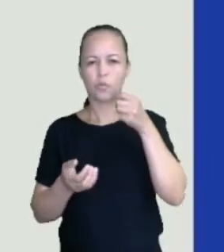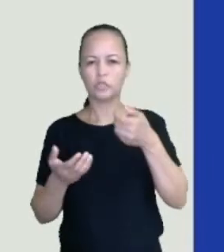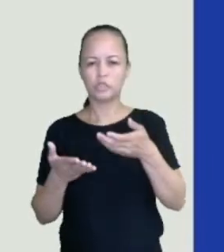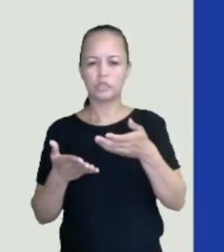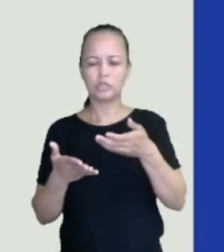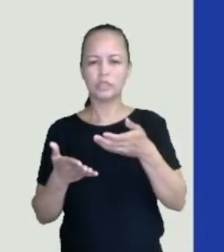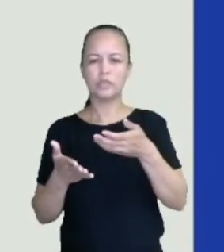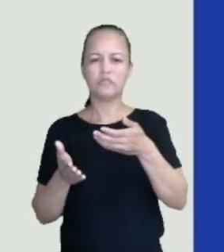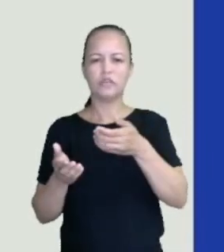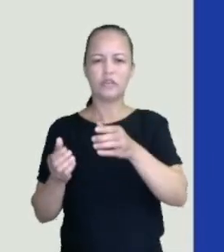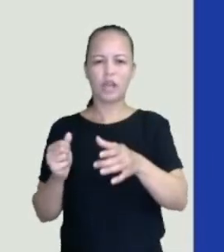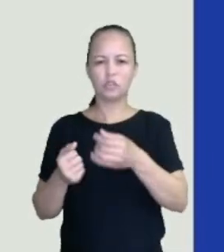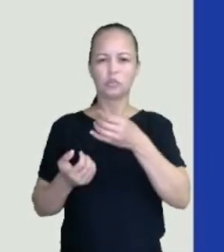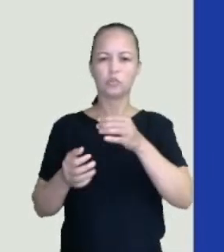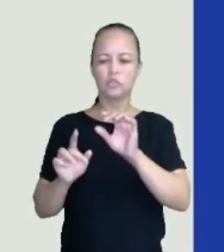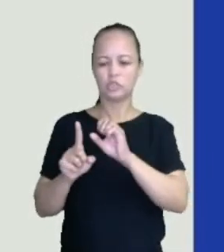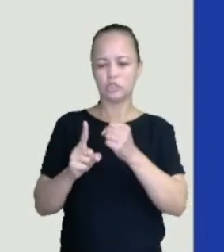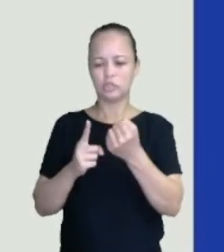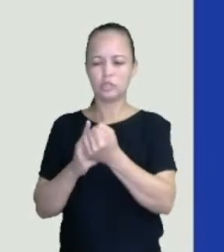ser expulsos.